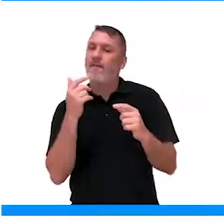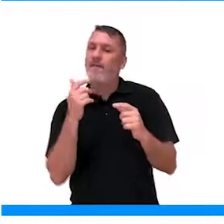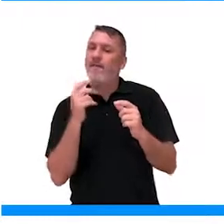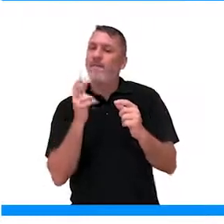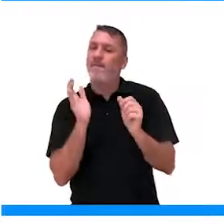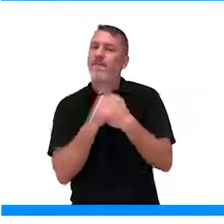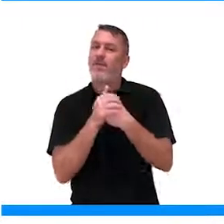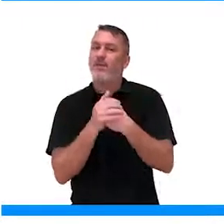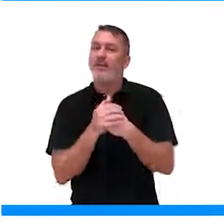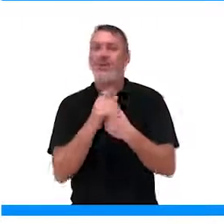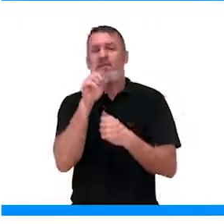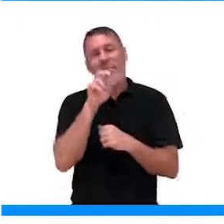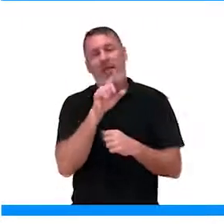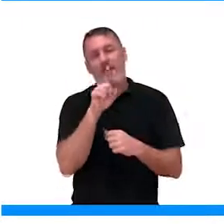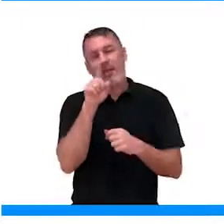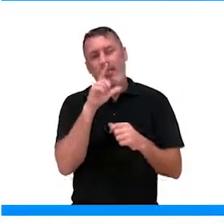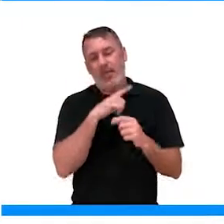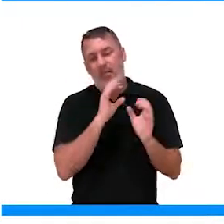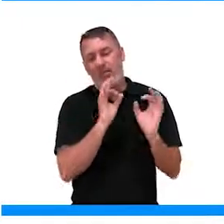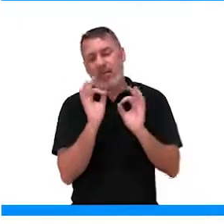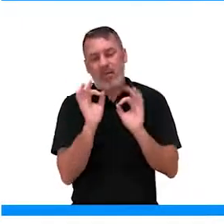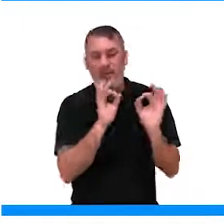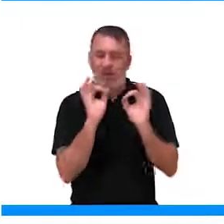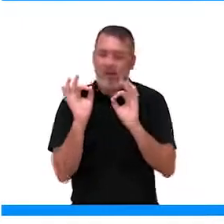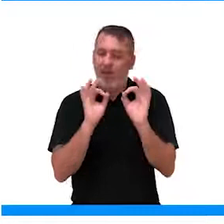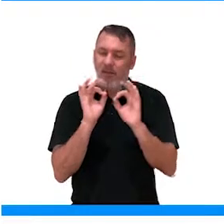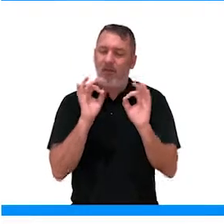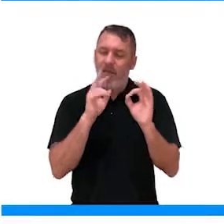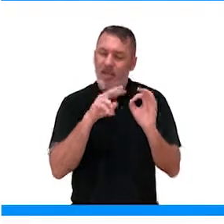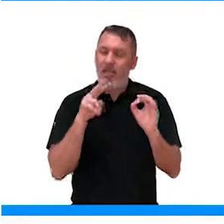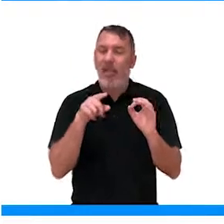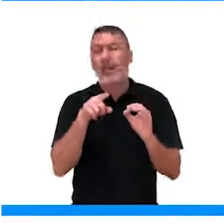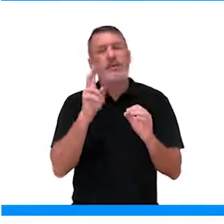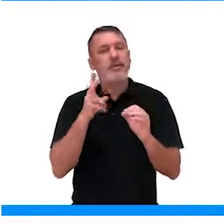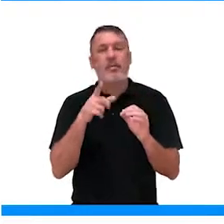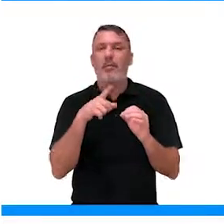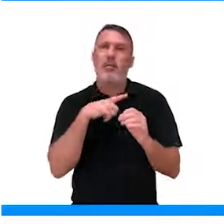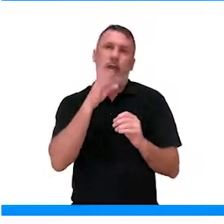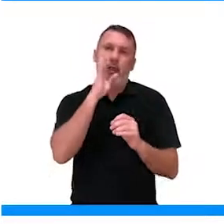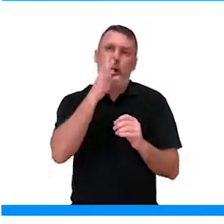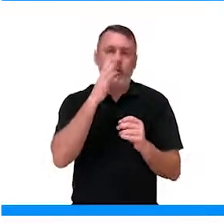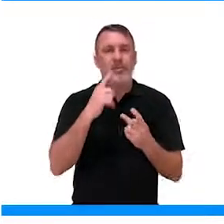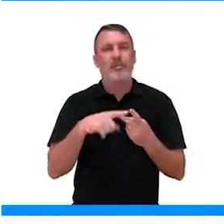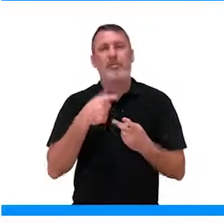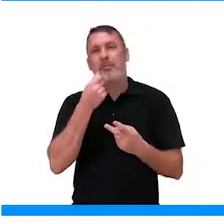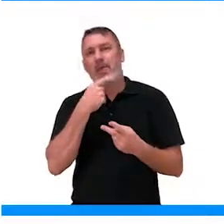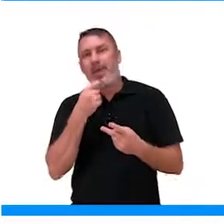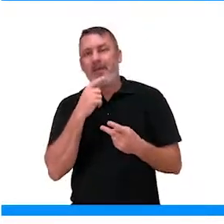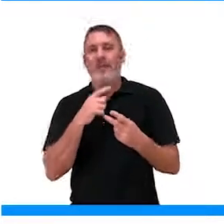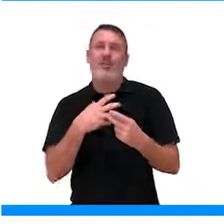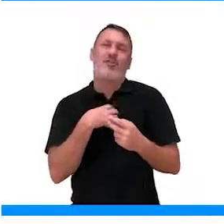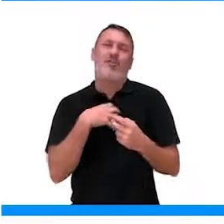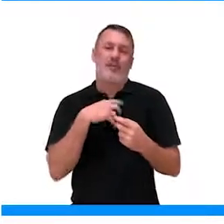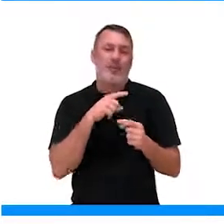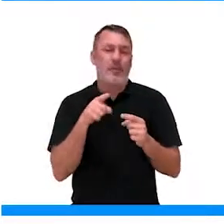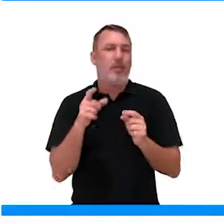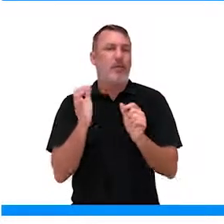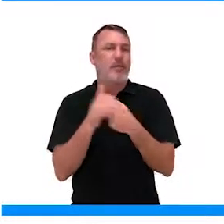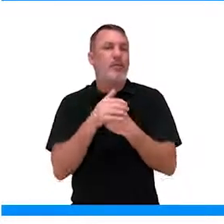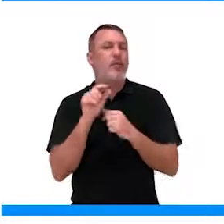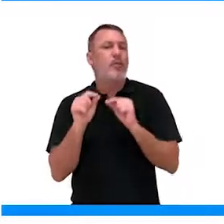ali, seja uma narrativa, tem uma crítica a alguma coisa ou uma piada, né?